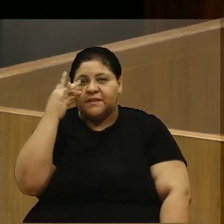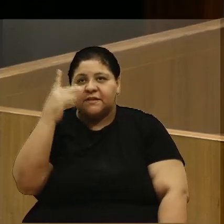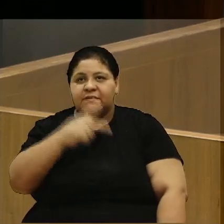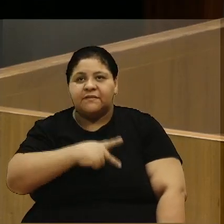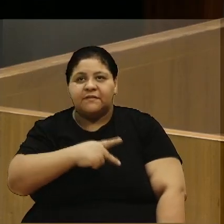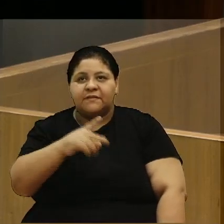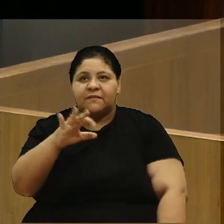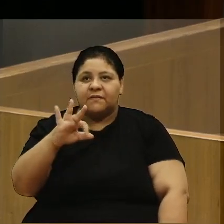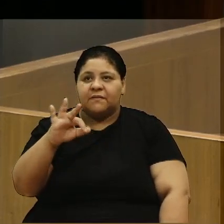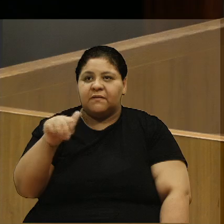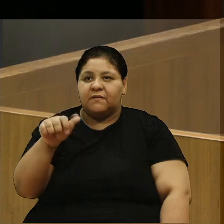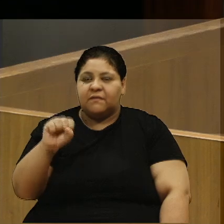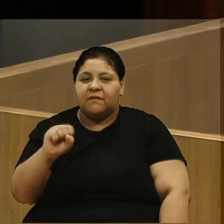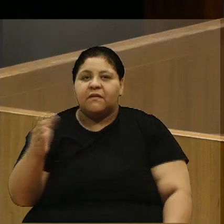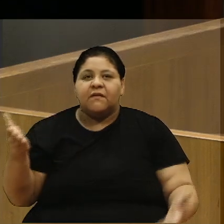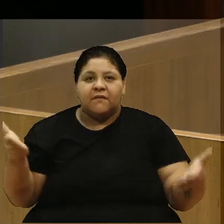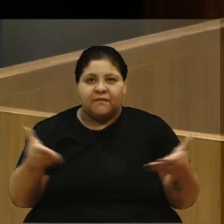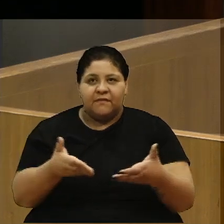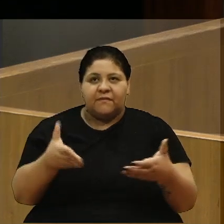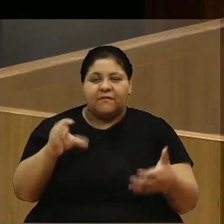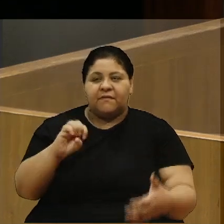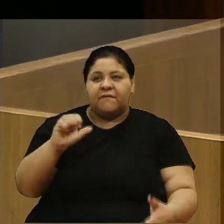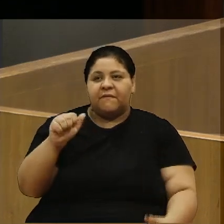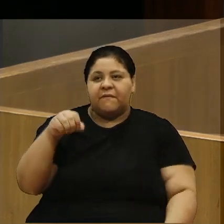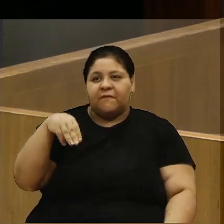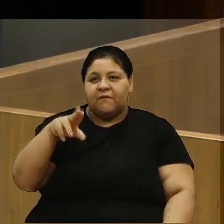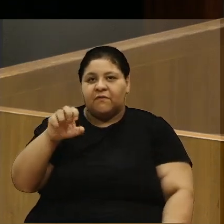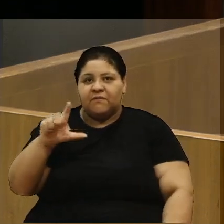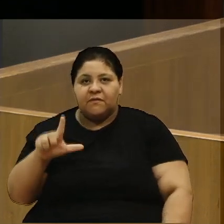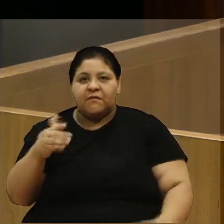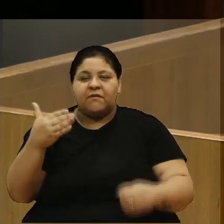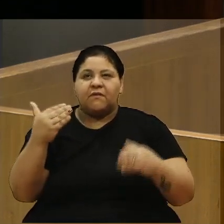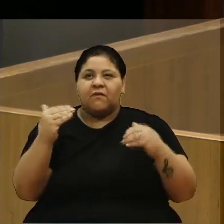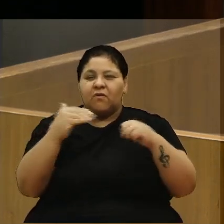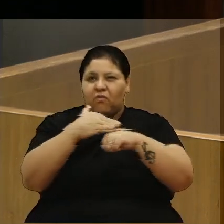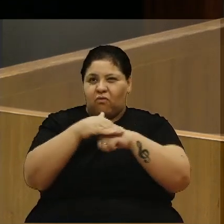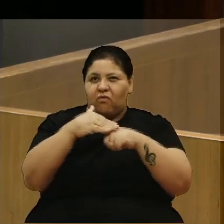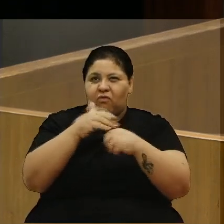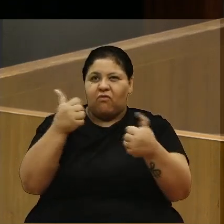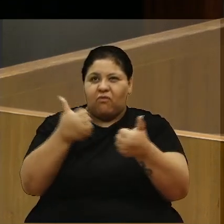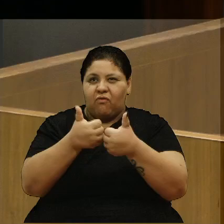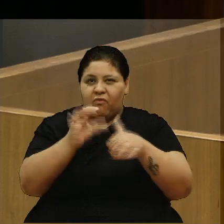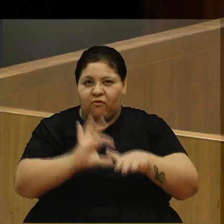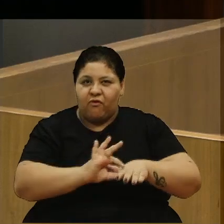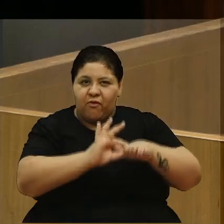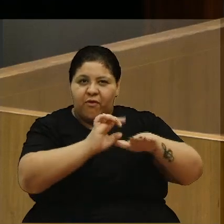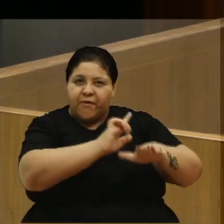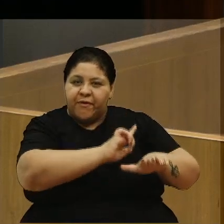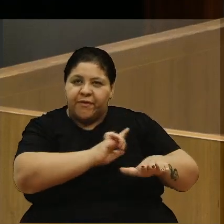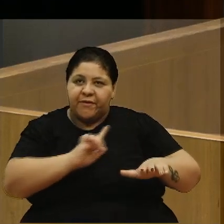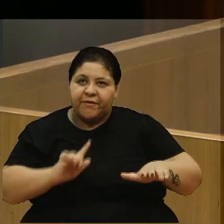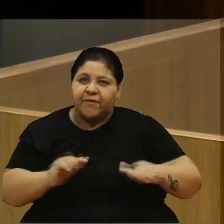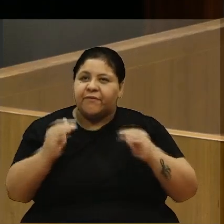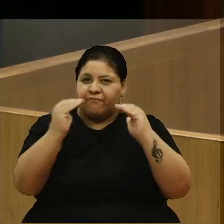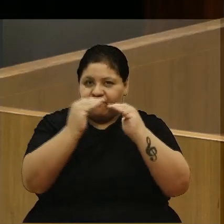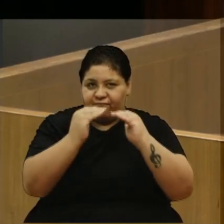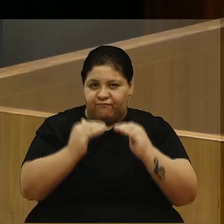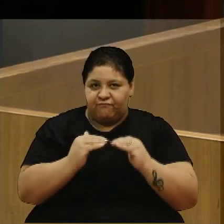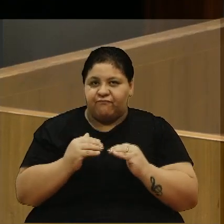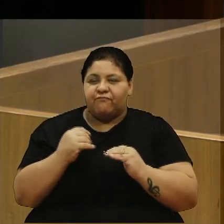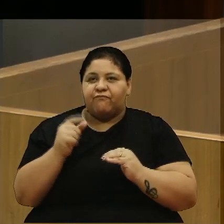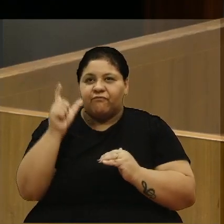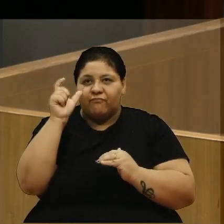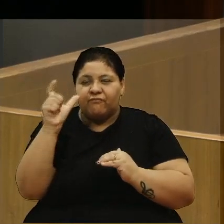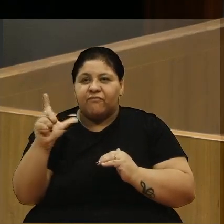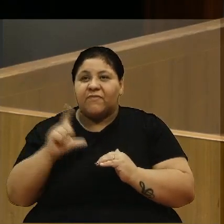presidente da FAS aqui no dia de hoje, Samuel Ávila. Estava dialogando ali antes com o líder do governo e concordamos que seria